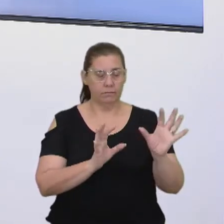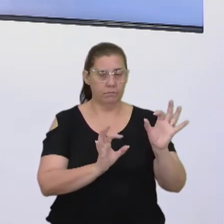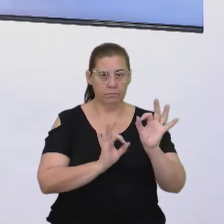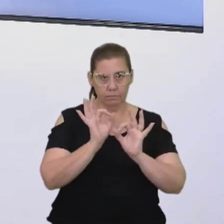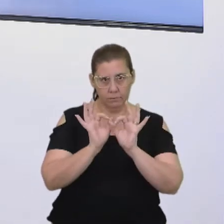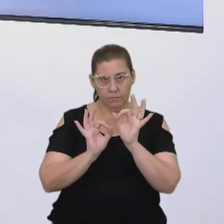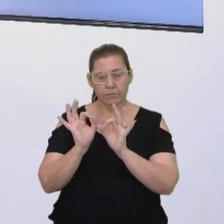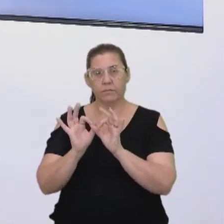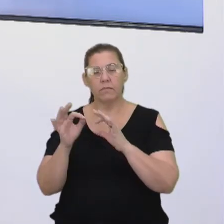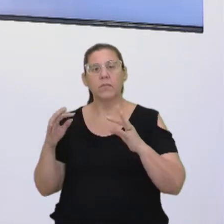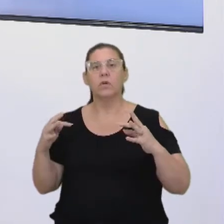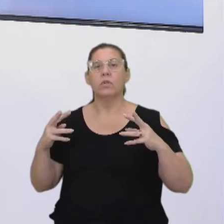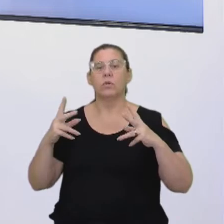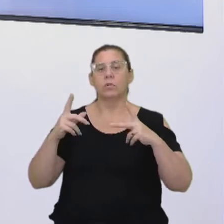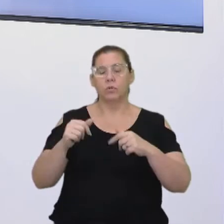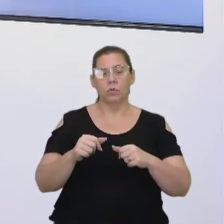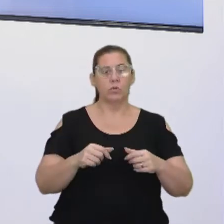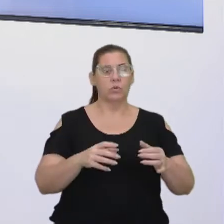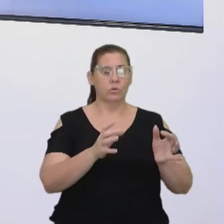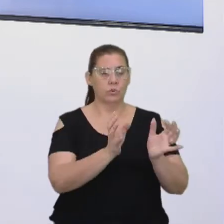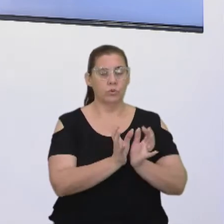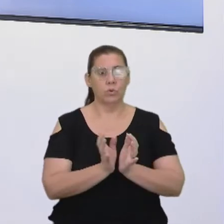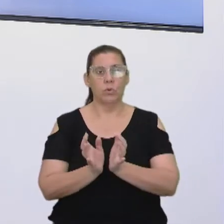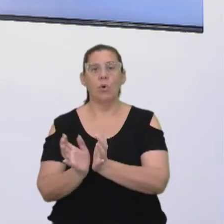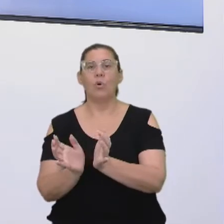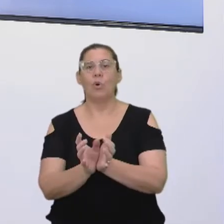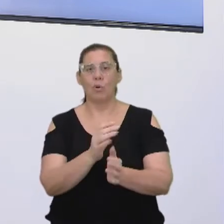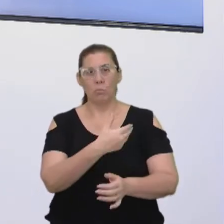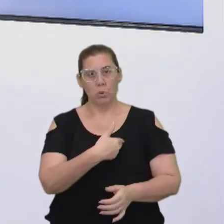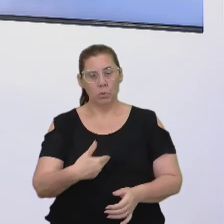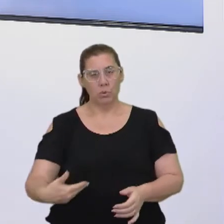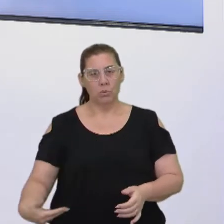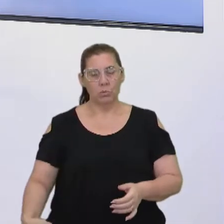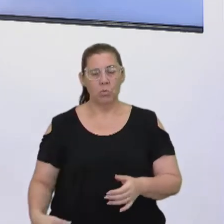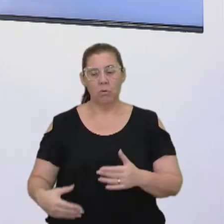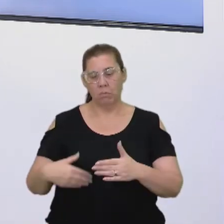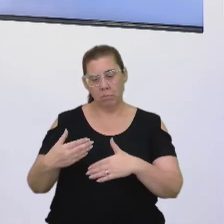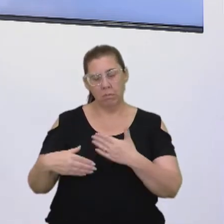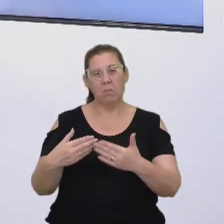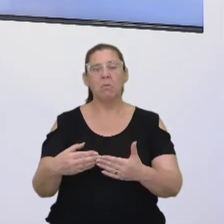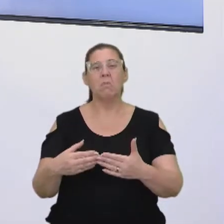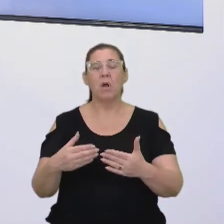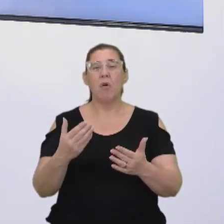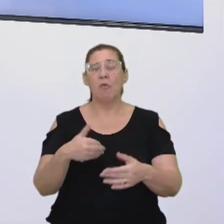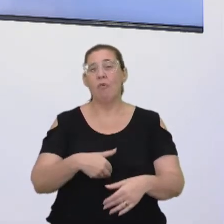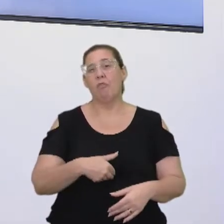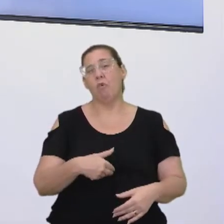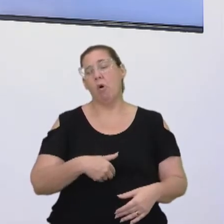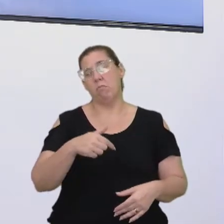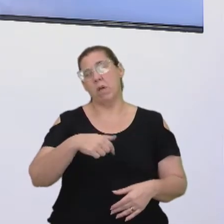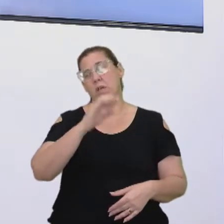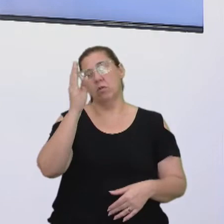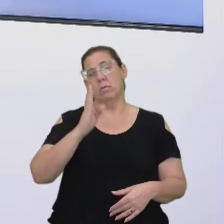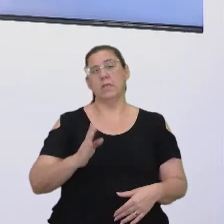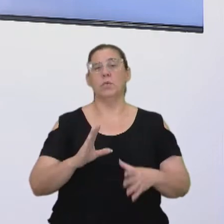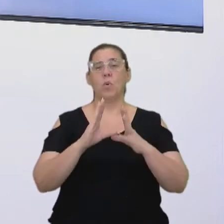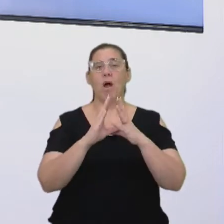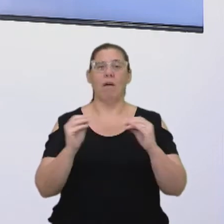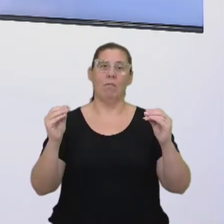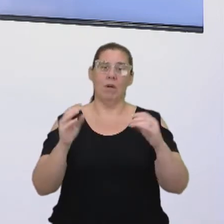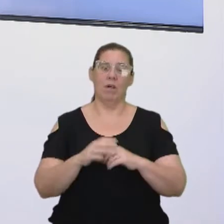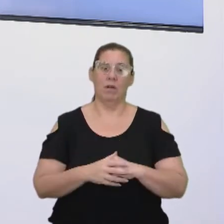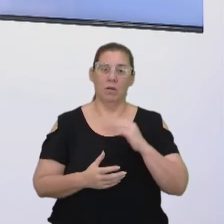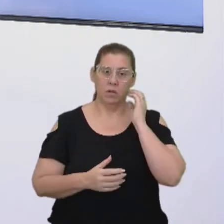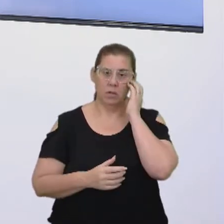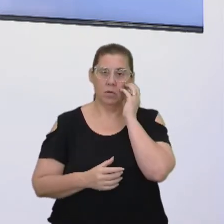organizar, né, todas as repartições públicas, organizar esses processos para a erradicação da fome no Brasil, tá?